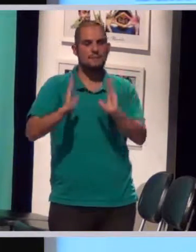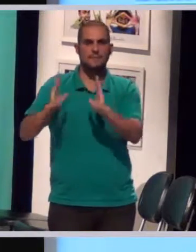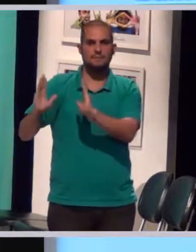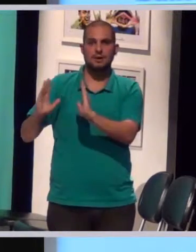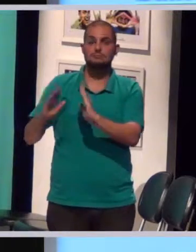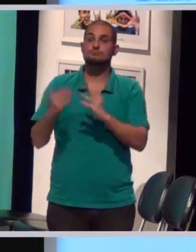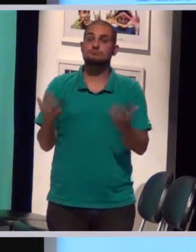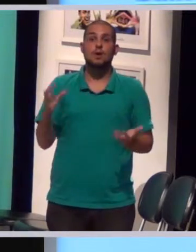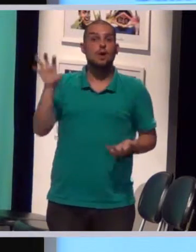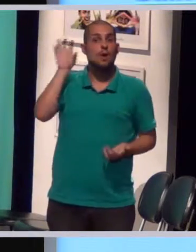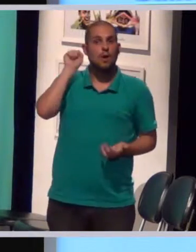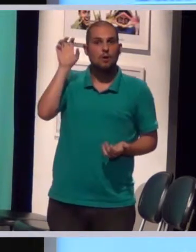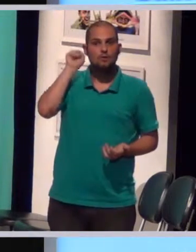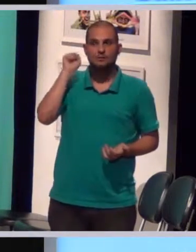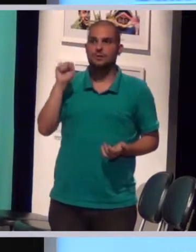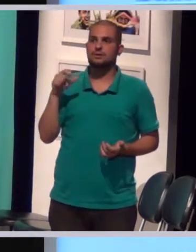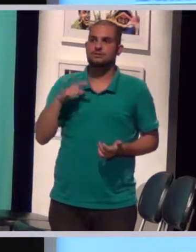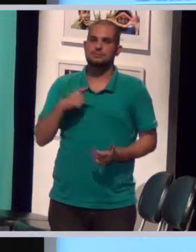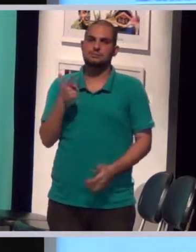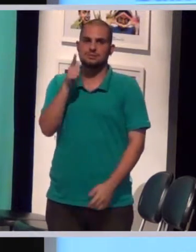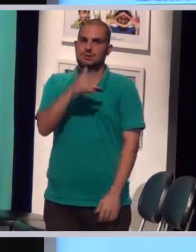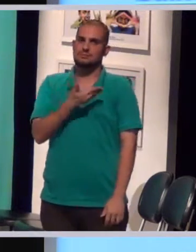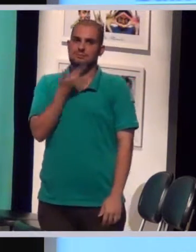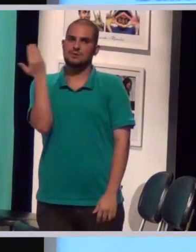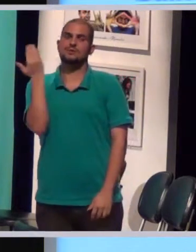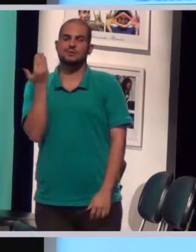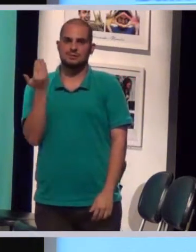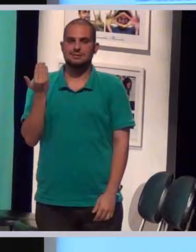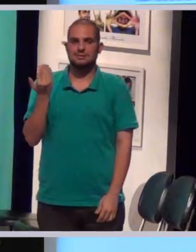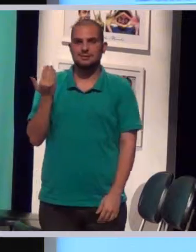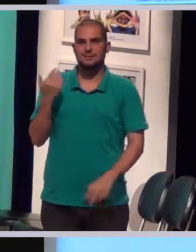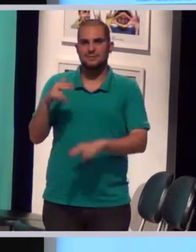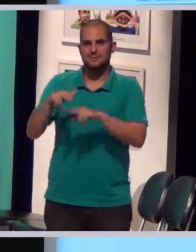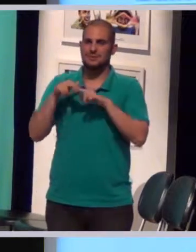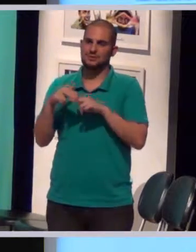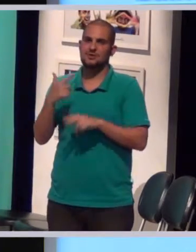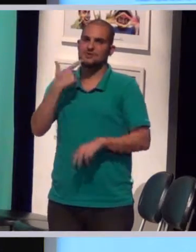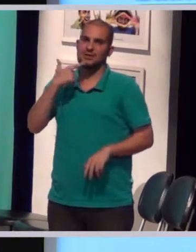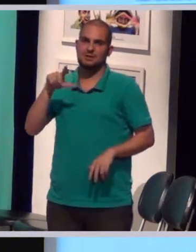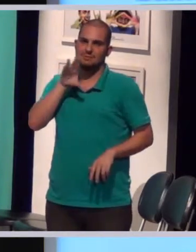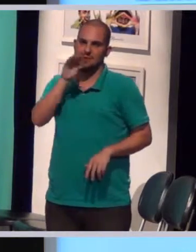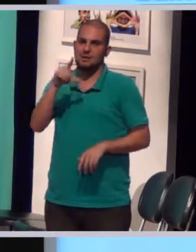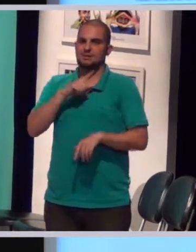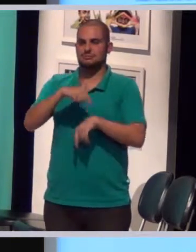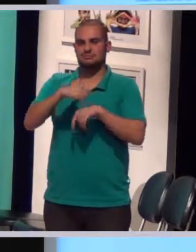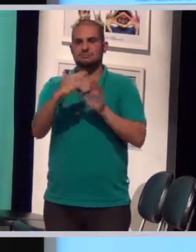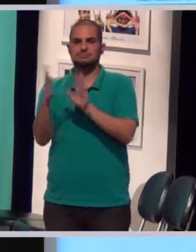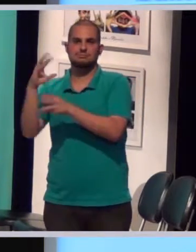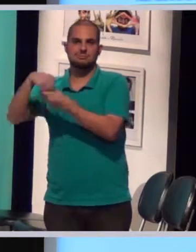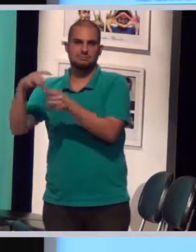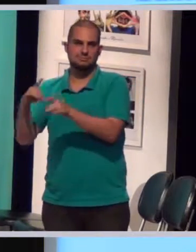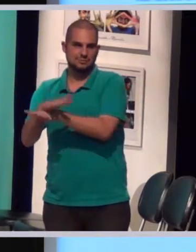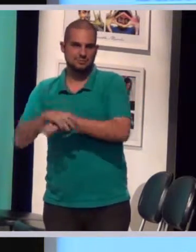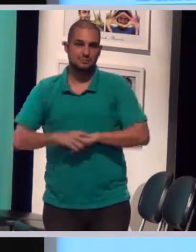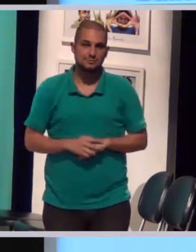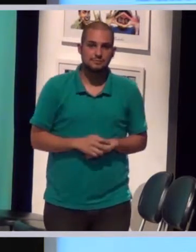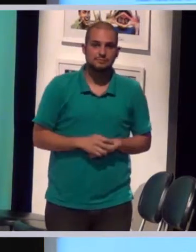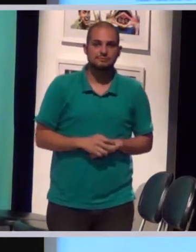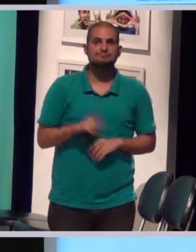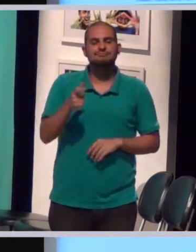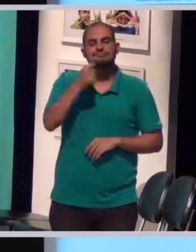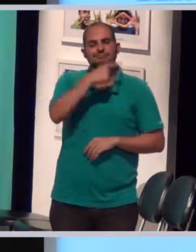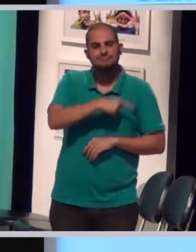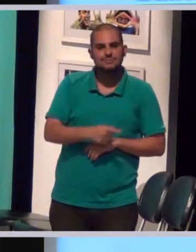os ouvintes estariam favorecidos, né, pela característica do teste. Pesquisas com ouvintes bilíngues, isso é muito